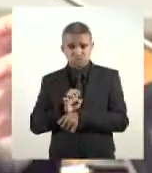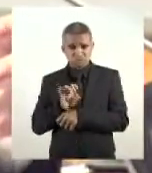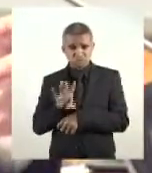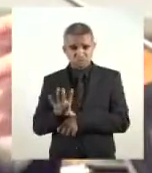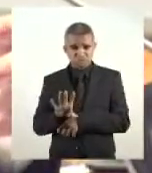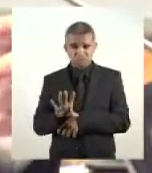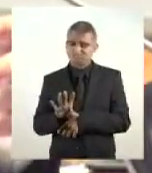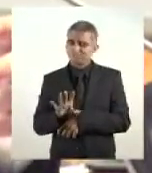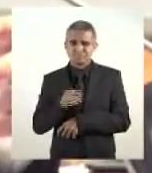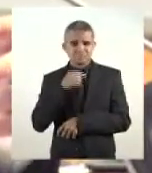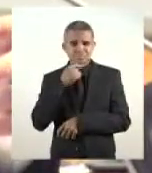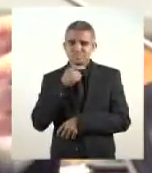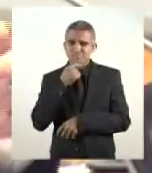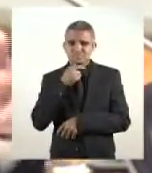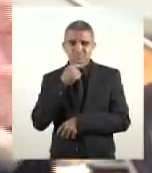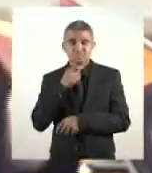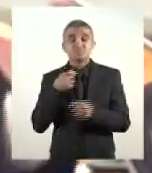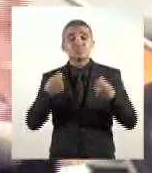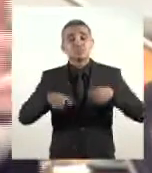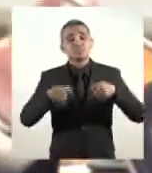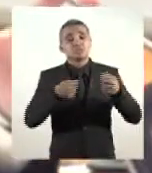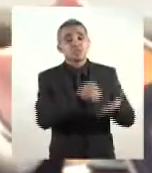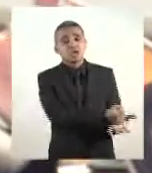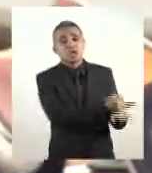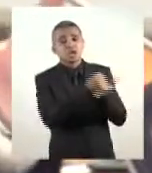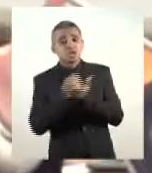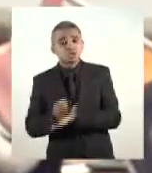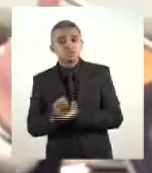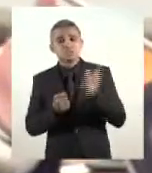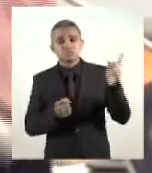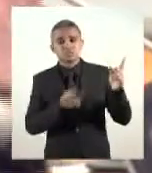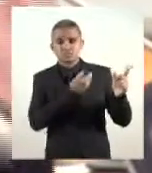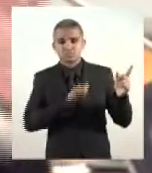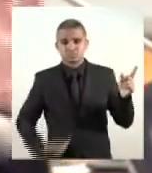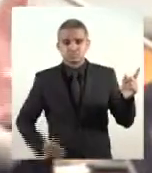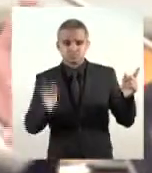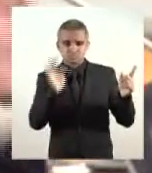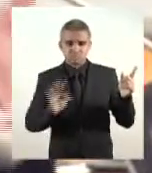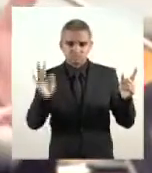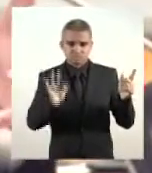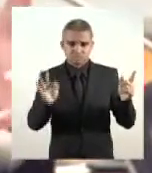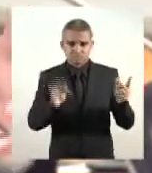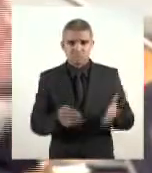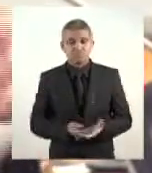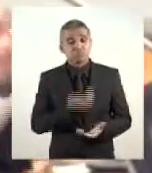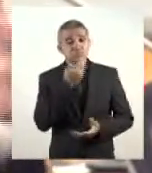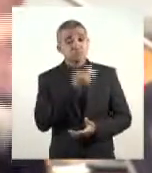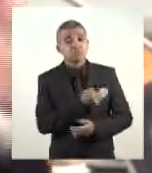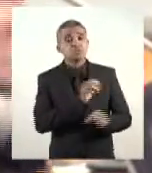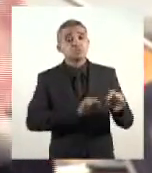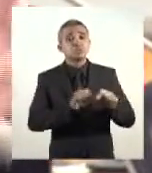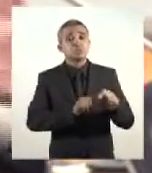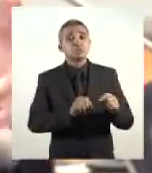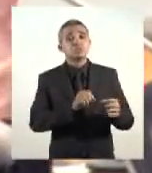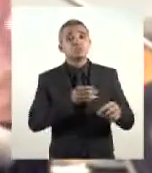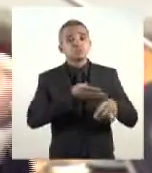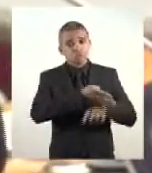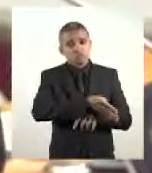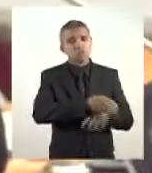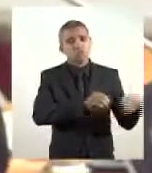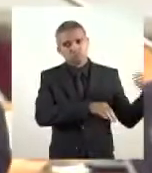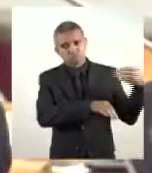isso. Através de uma intervenção. Eu estou pedindo uma intervenção. Eu estou pedindo uma intervenção porque eu gostaria de ver